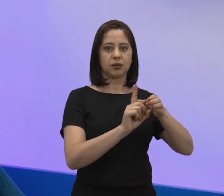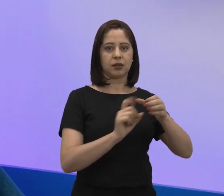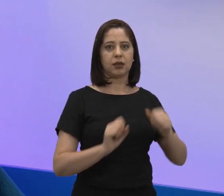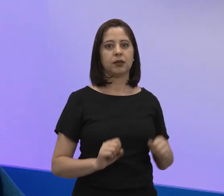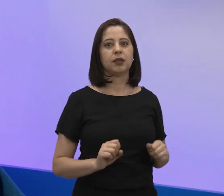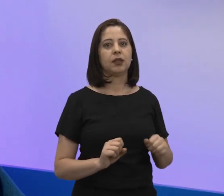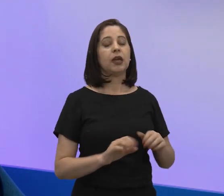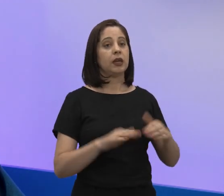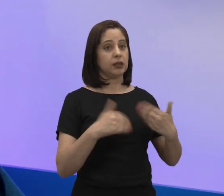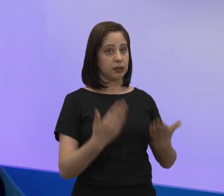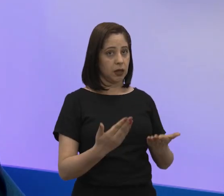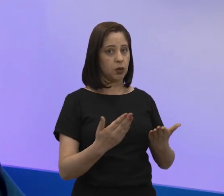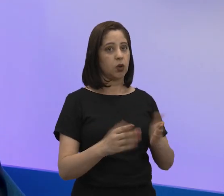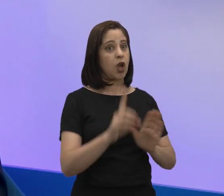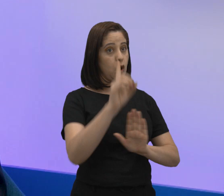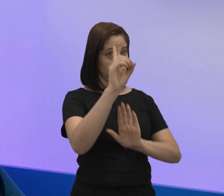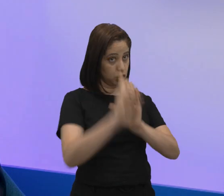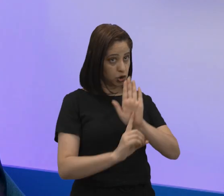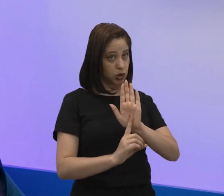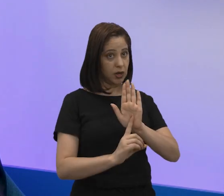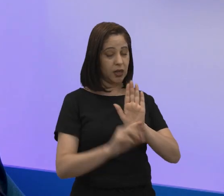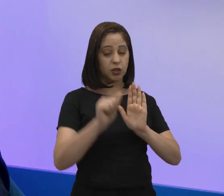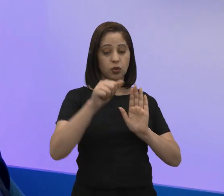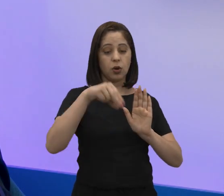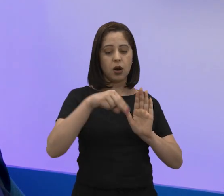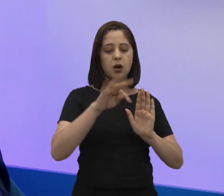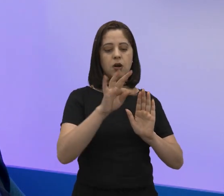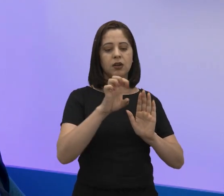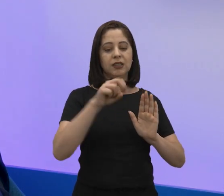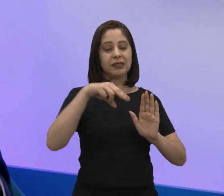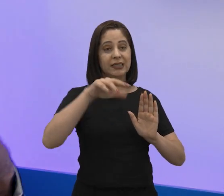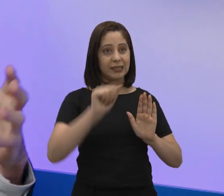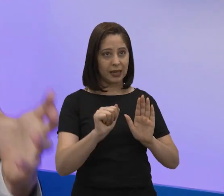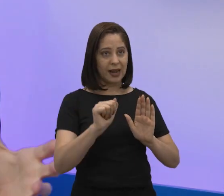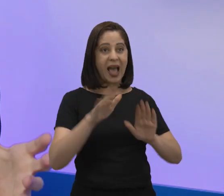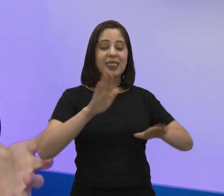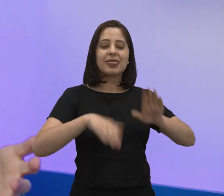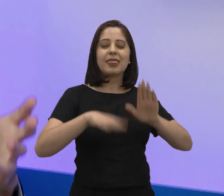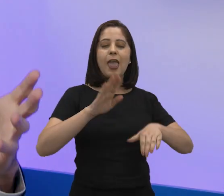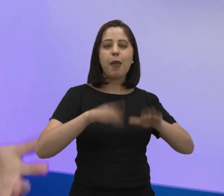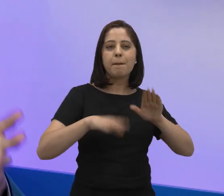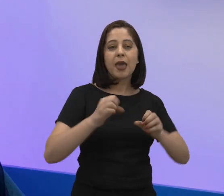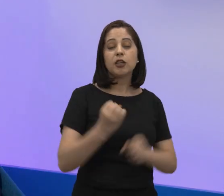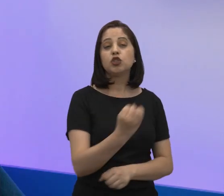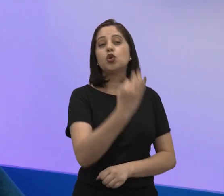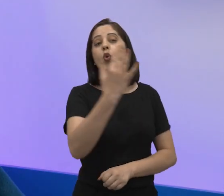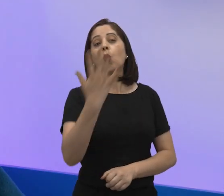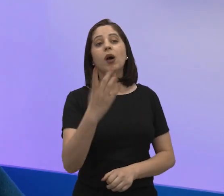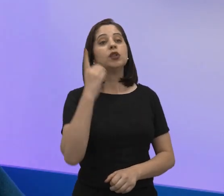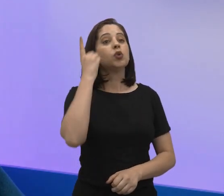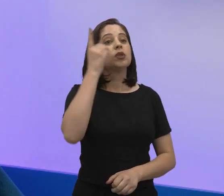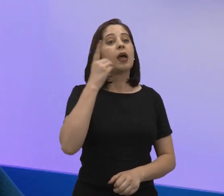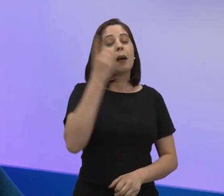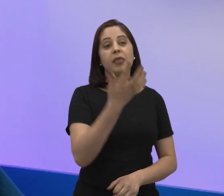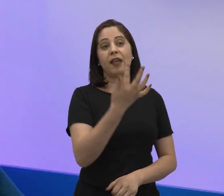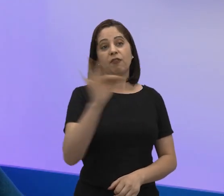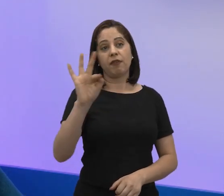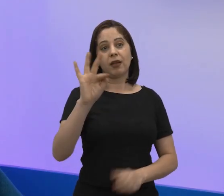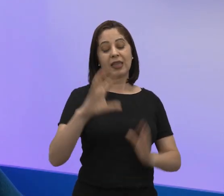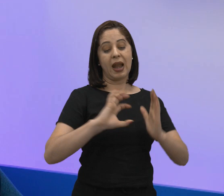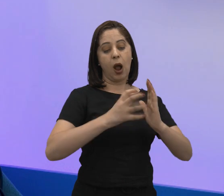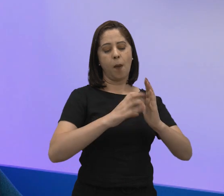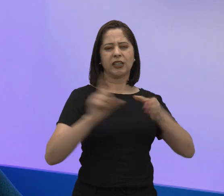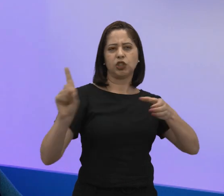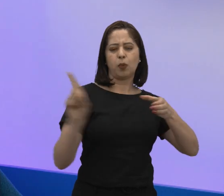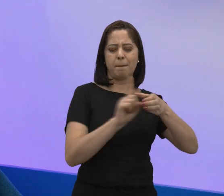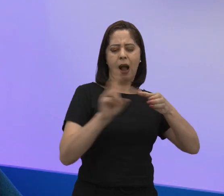político. Esse direito de antena ele é definido conforme o número da bancada de deputados federais que é eleita